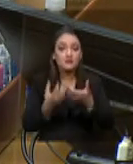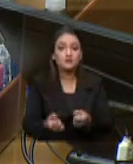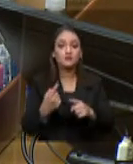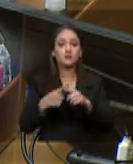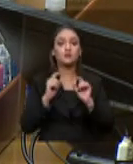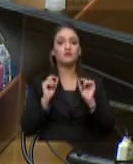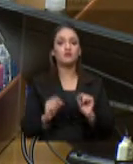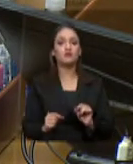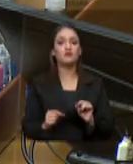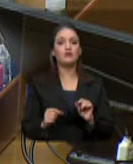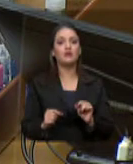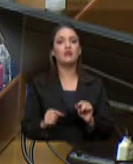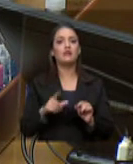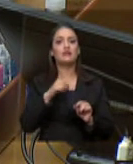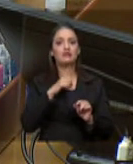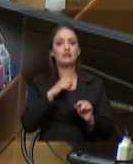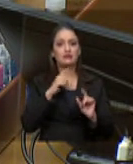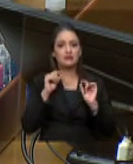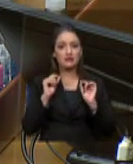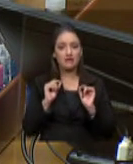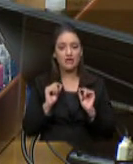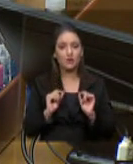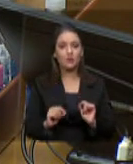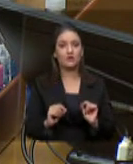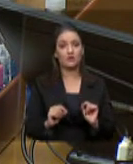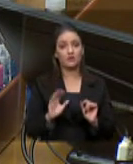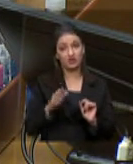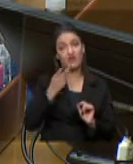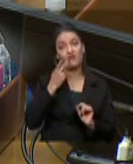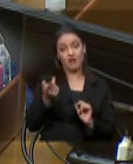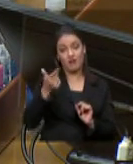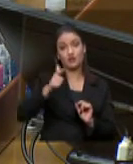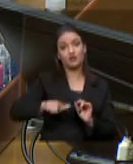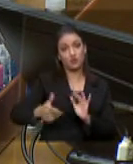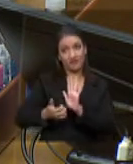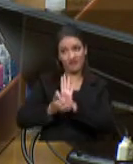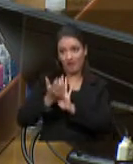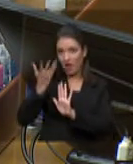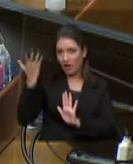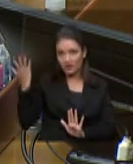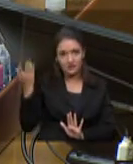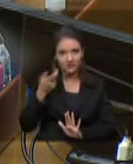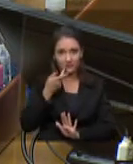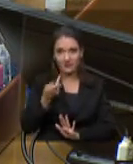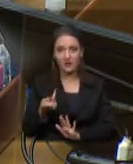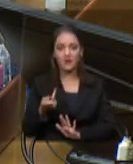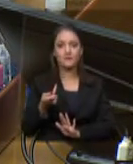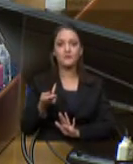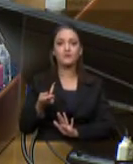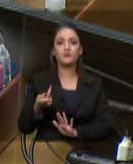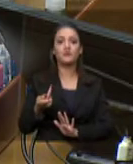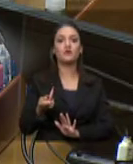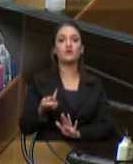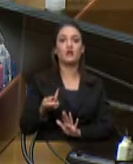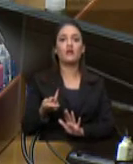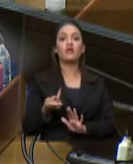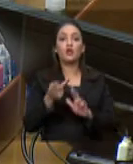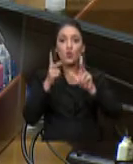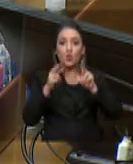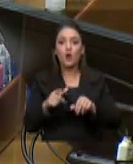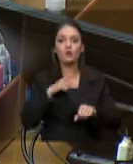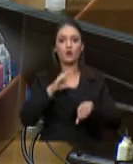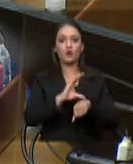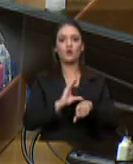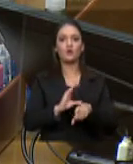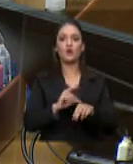extraindo o cotejo, e repeti isso mais de uma vez, e talvez não tenha ficado tão enfatizado quanto gostaria, da Constituição.